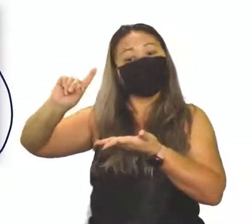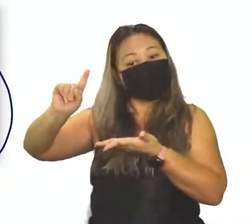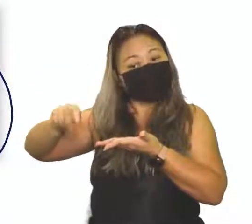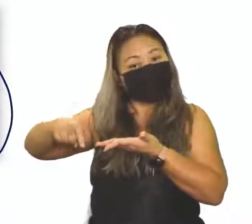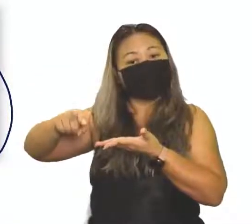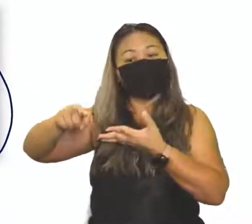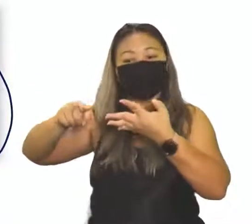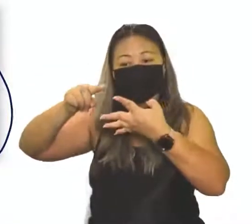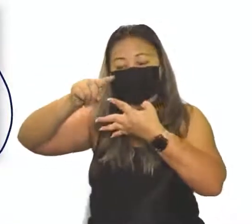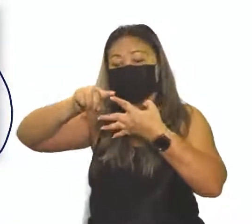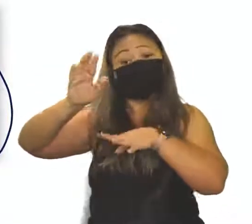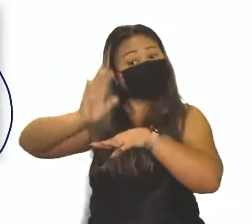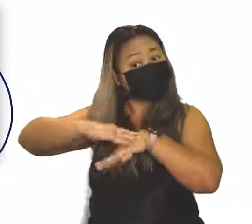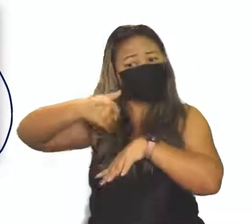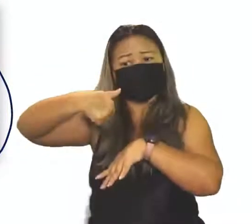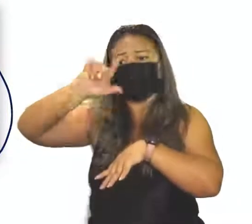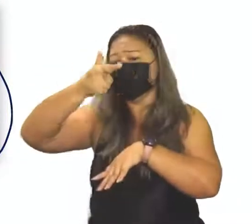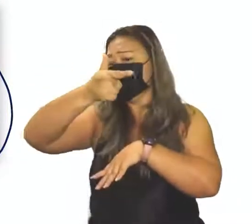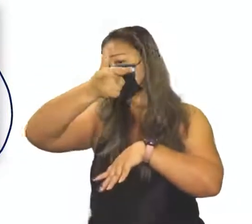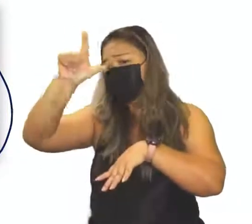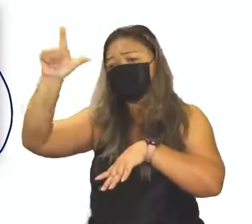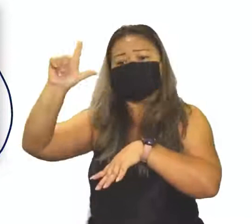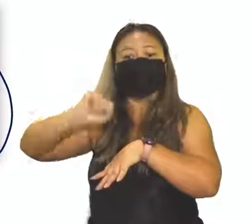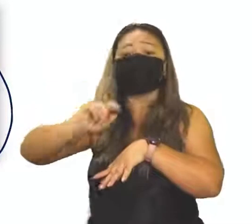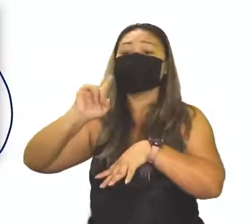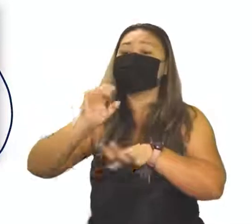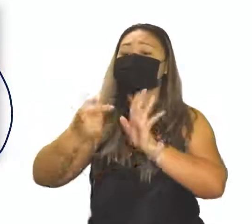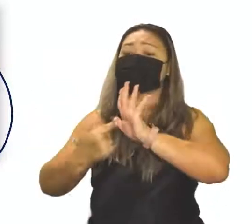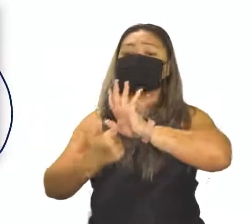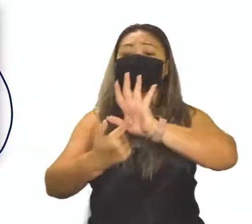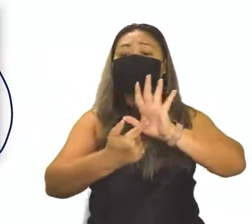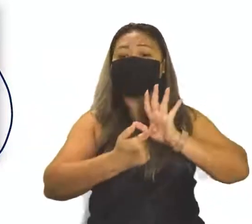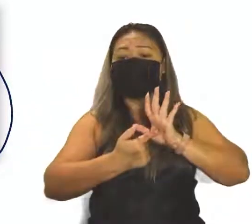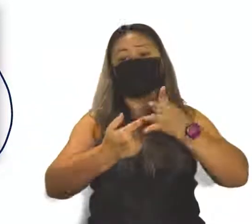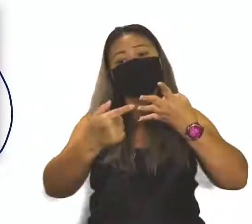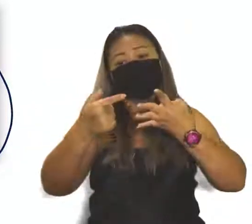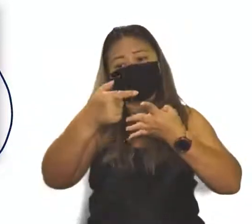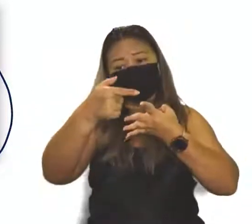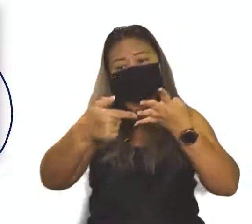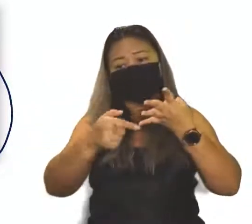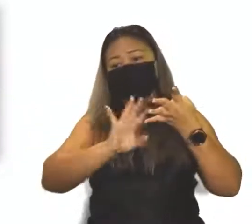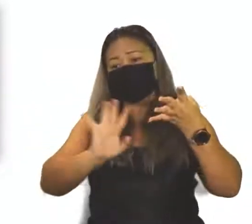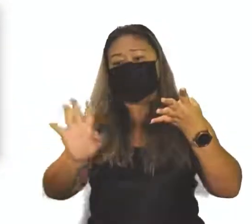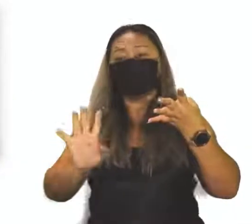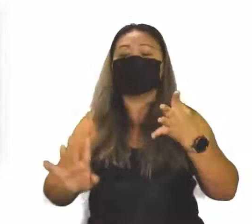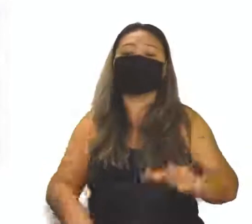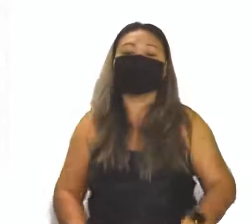Esses quatro, tem mais, tá? Em outros. Mas nós trouxemos esses pra gente ir além.